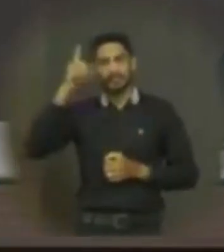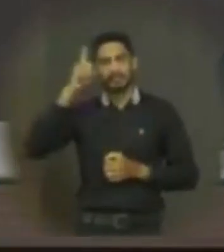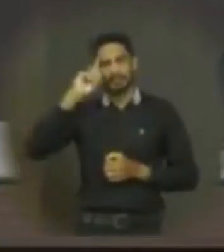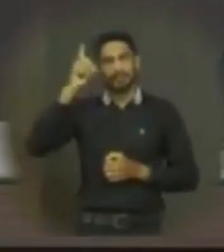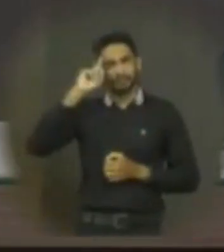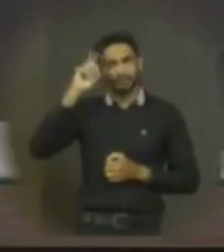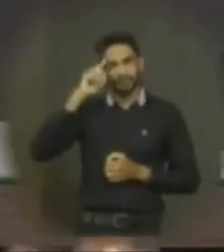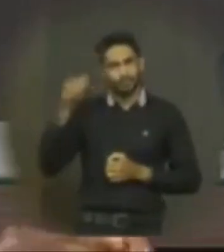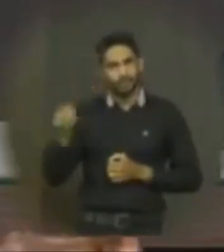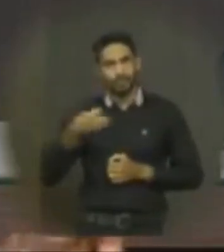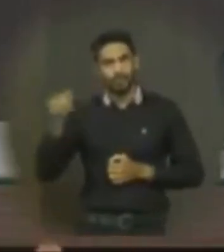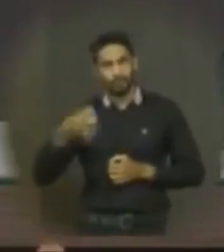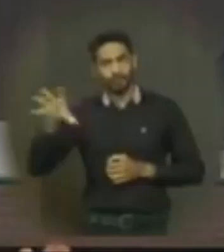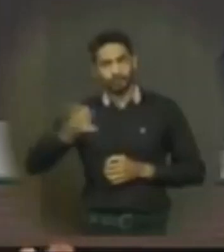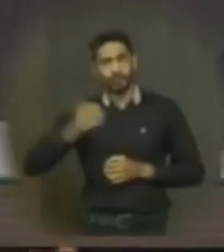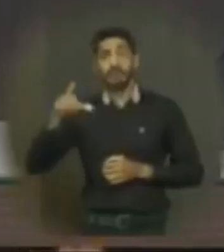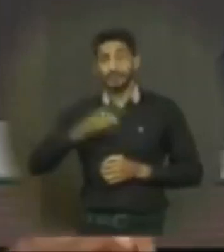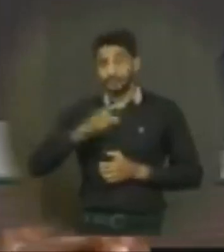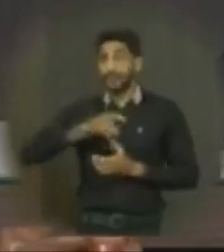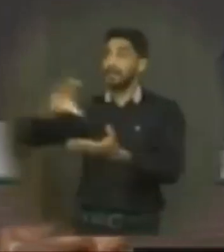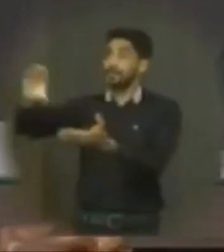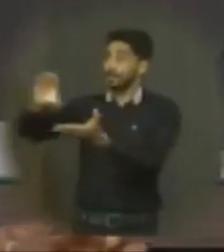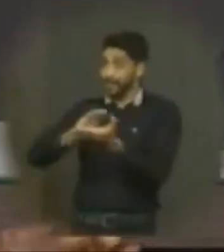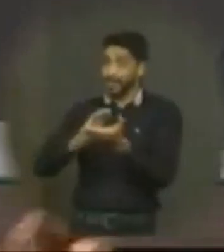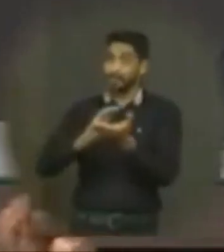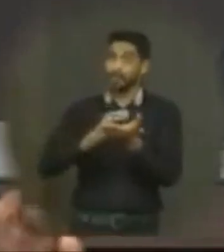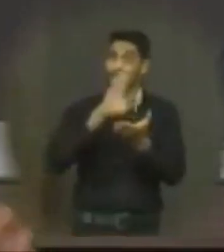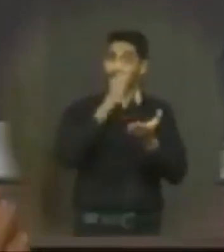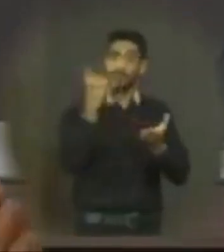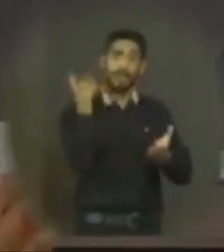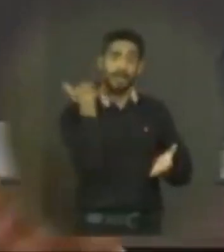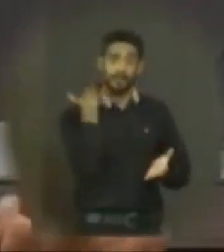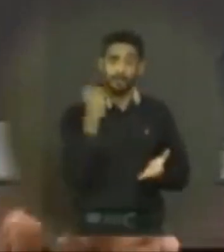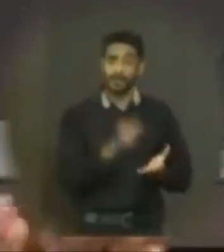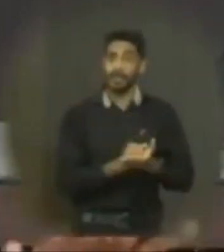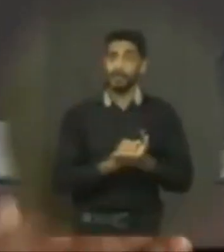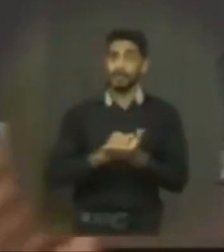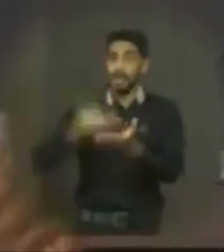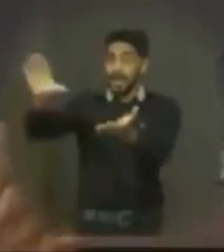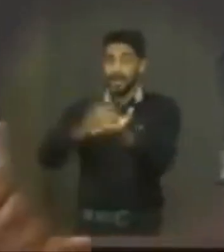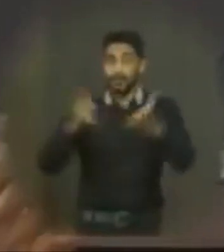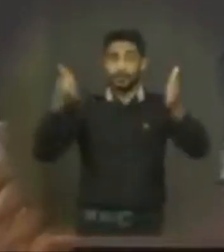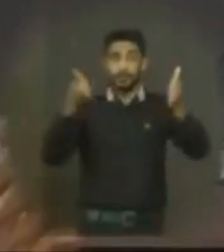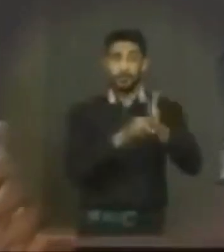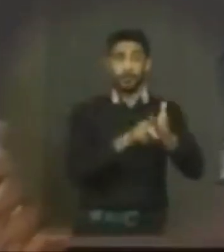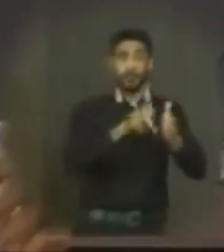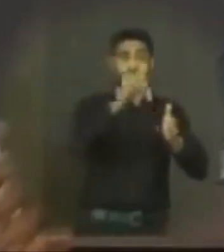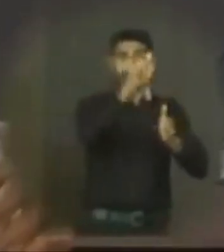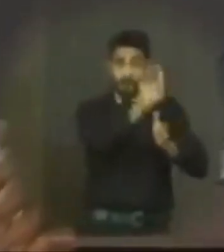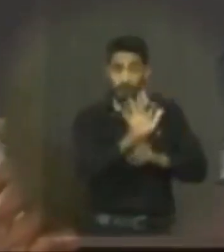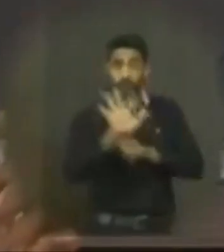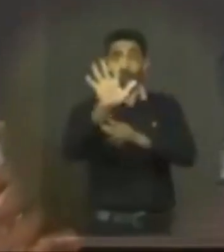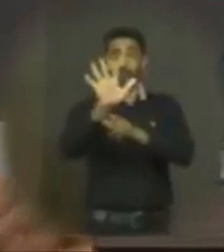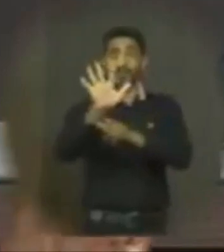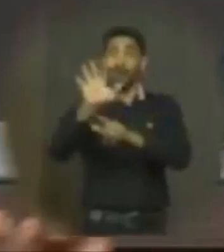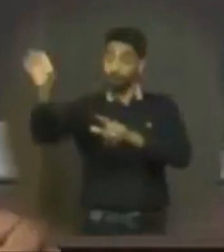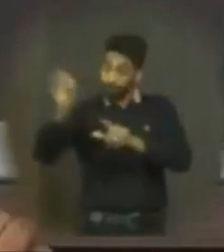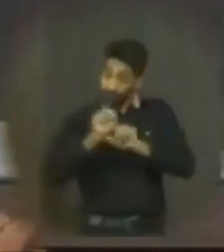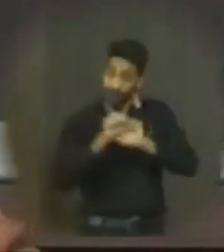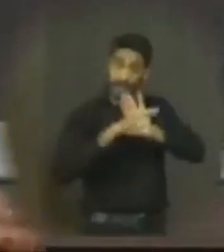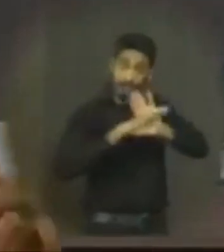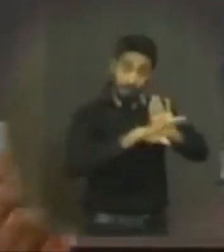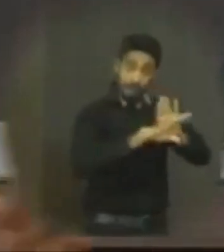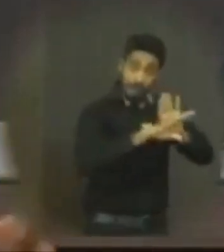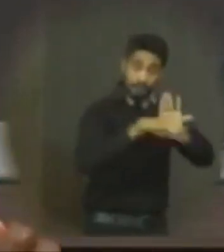caso. O recurso na conta é um recurso federal que veio para atender a Serra Geral. O Hospital Regional